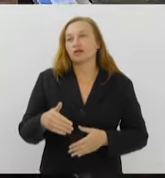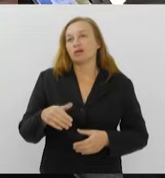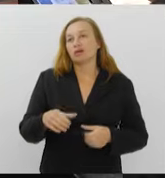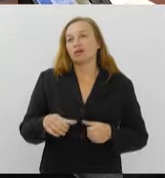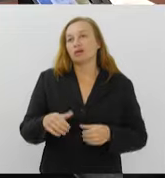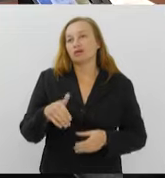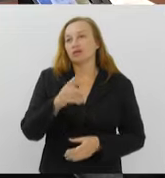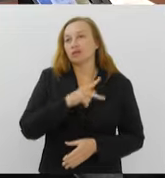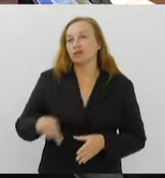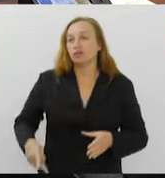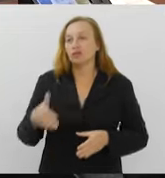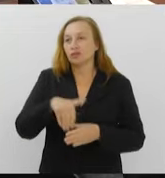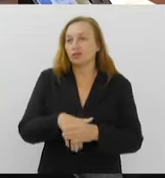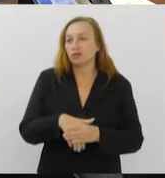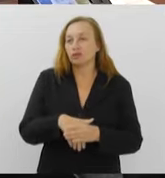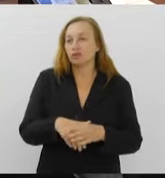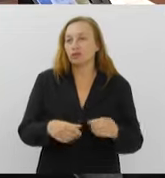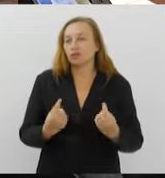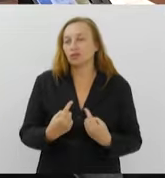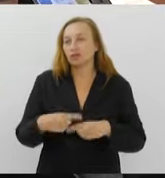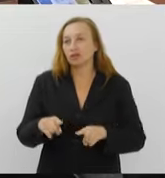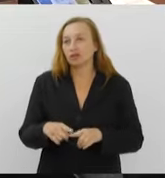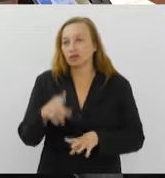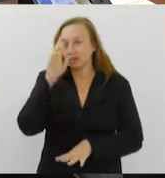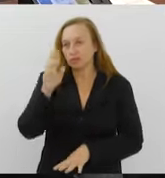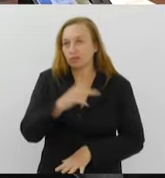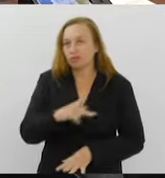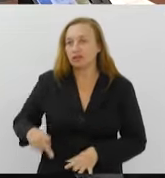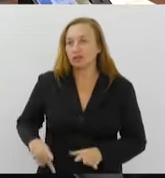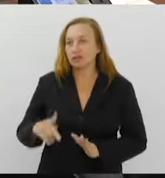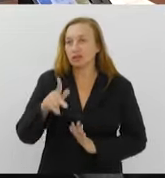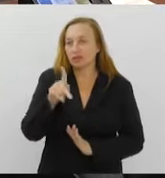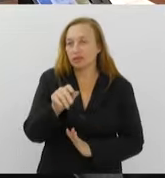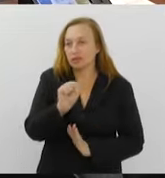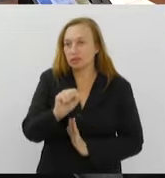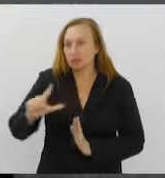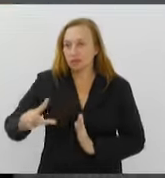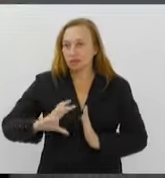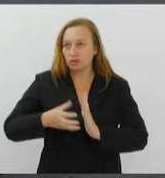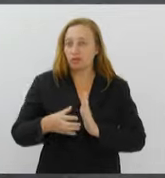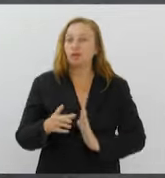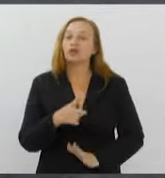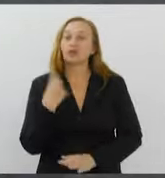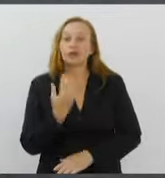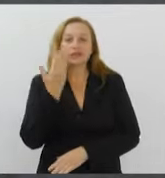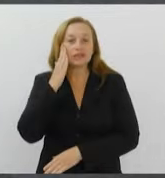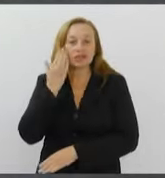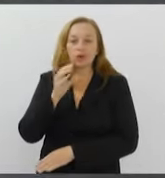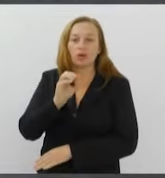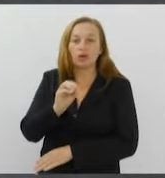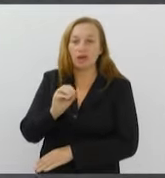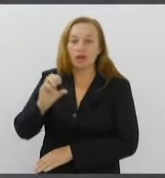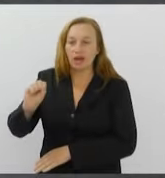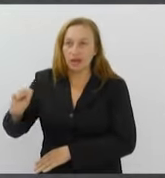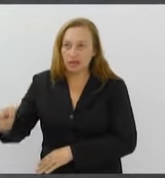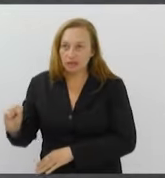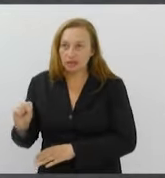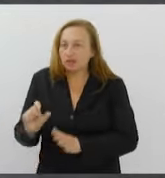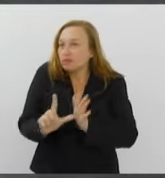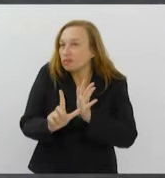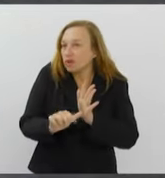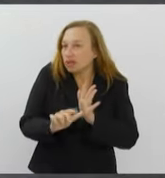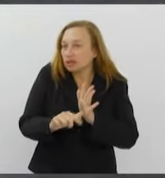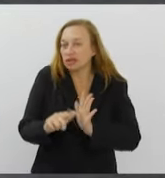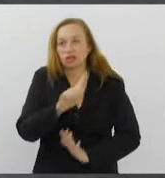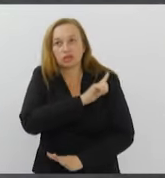bancada do PSOL. Justificar o voto, presidente. Nós entendemos que as OSs são um atraso para a gestão pública